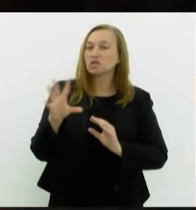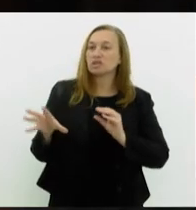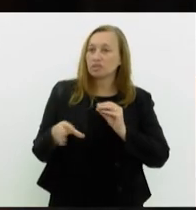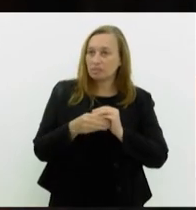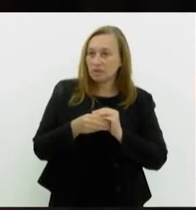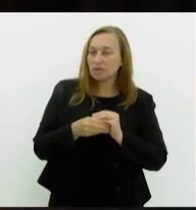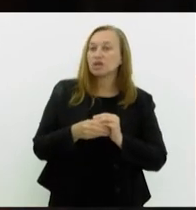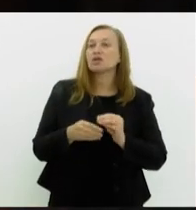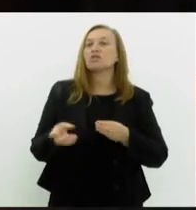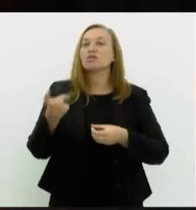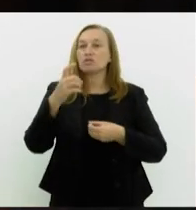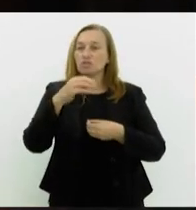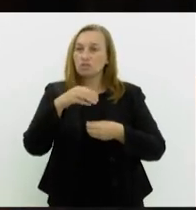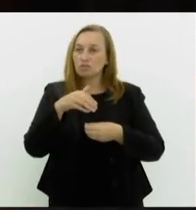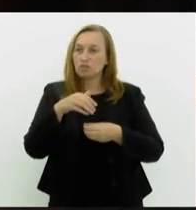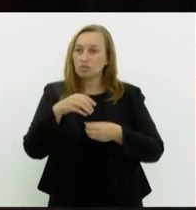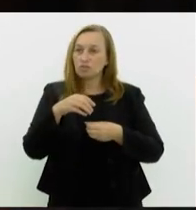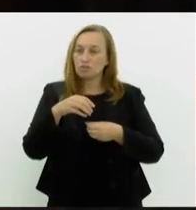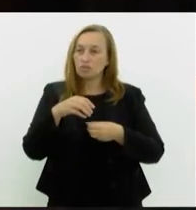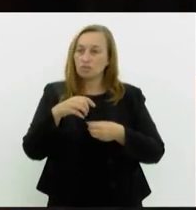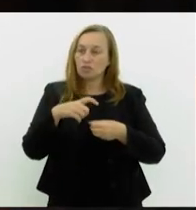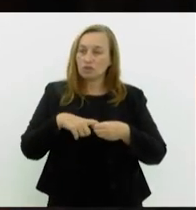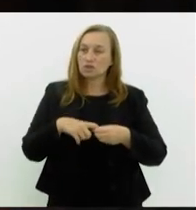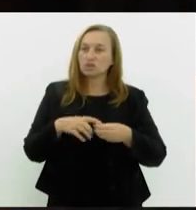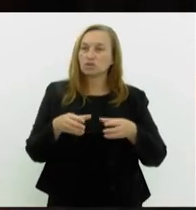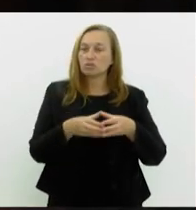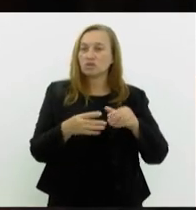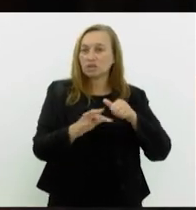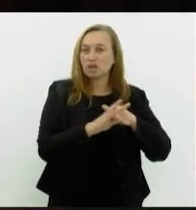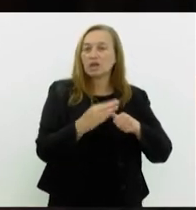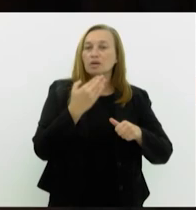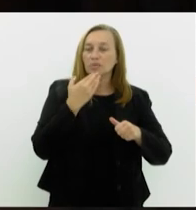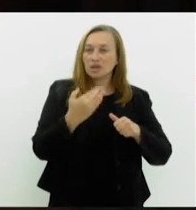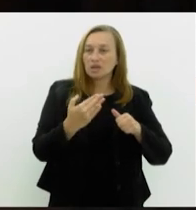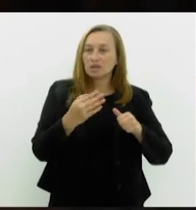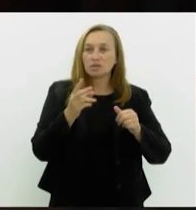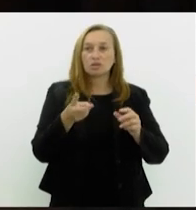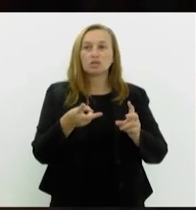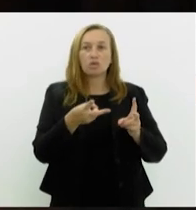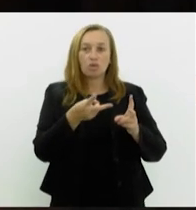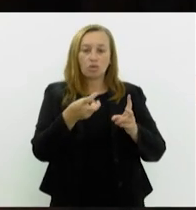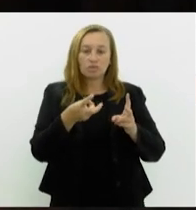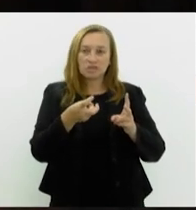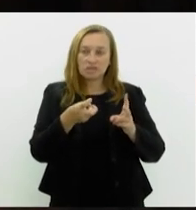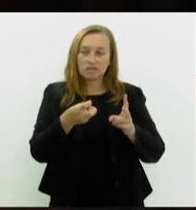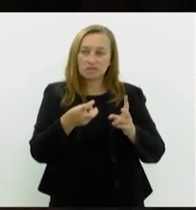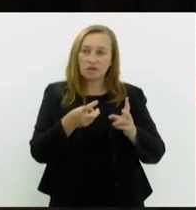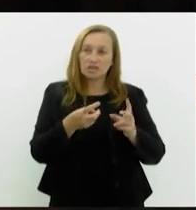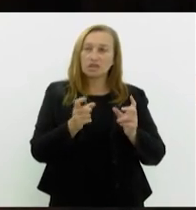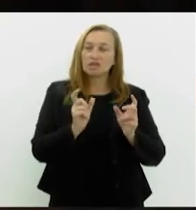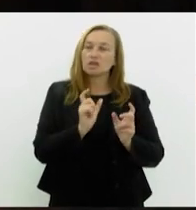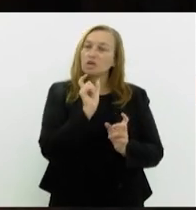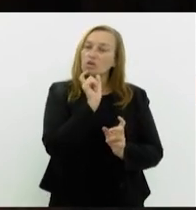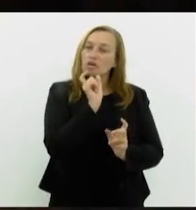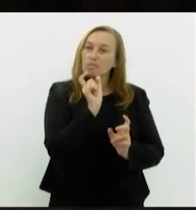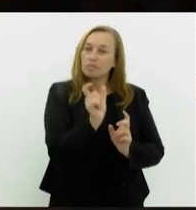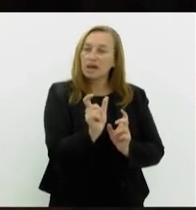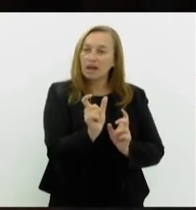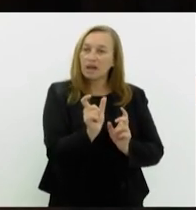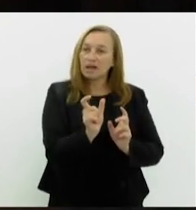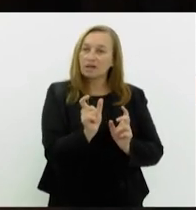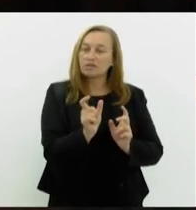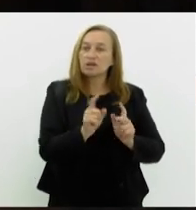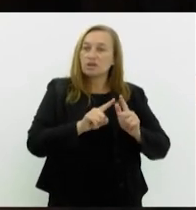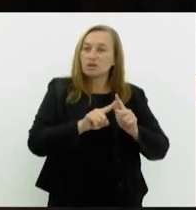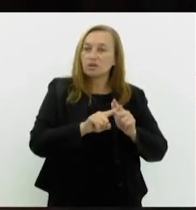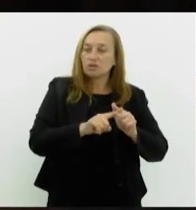emendas, retorna às comissões solicitando que sejam observadas as correções feitas pelo deputado Luiz